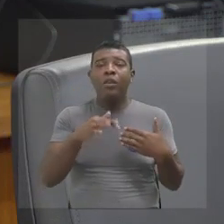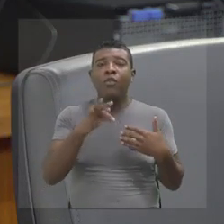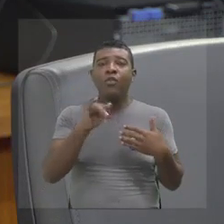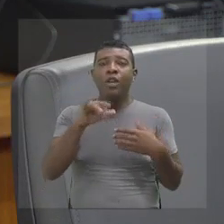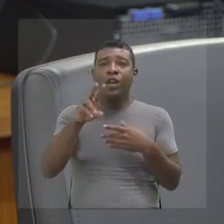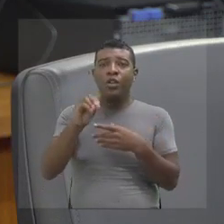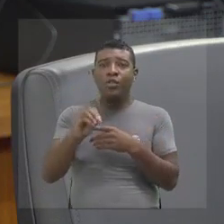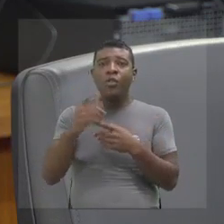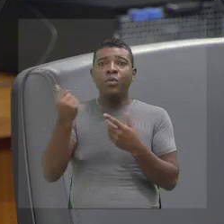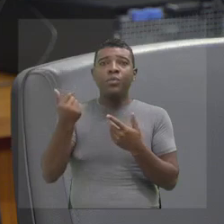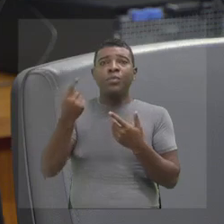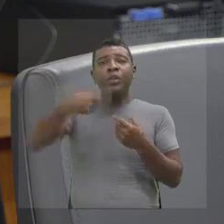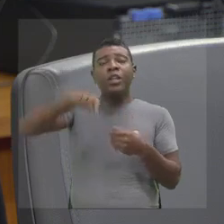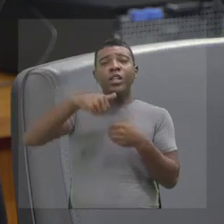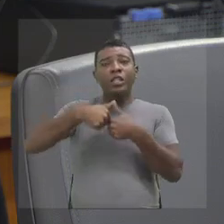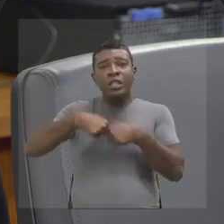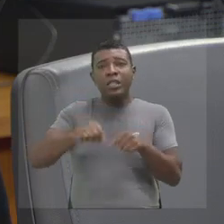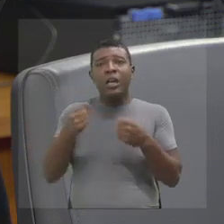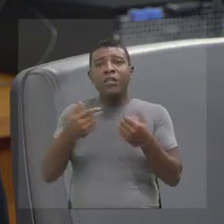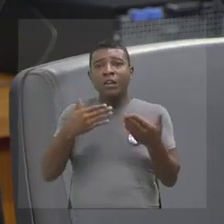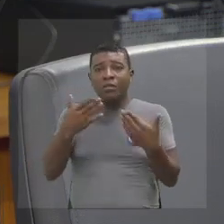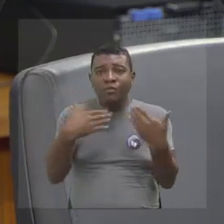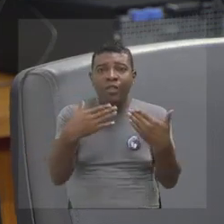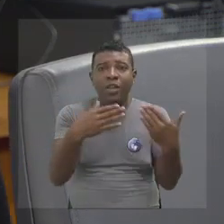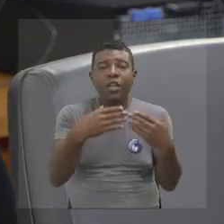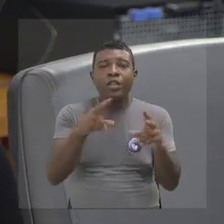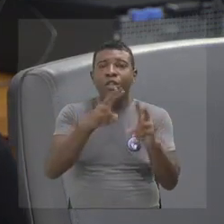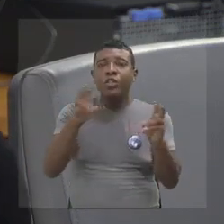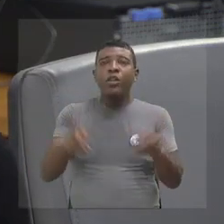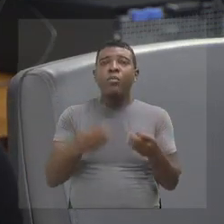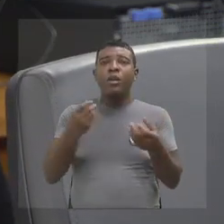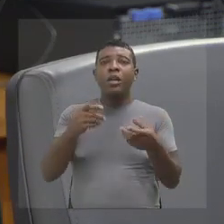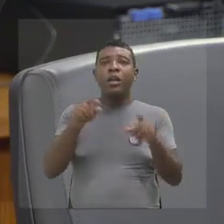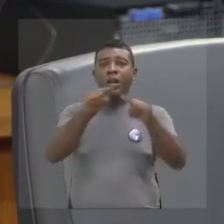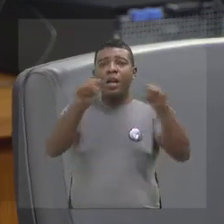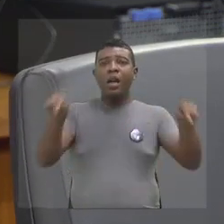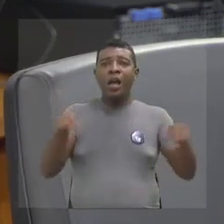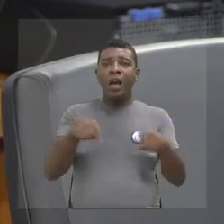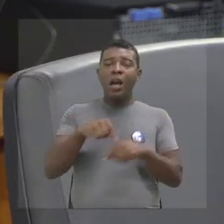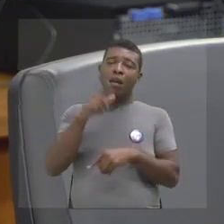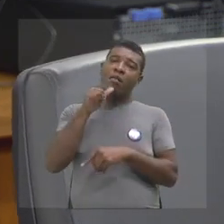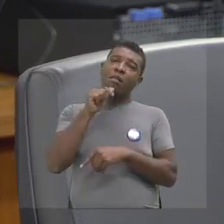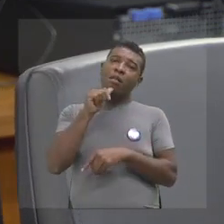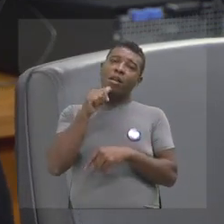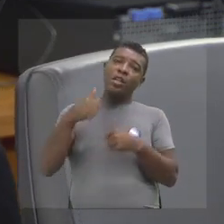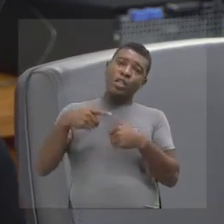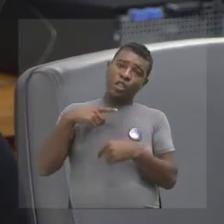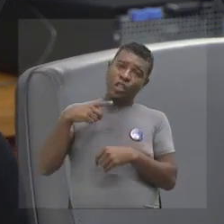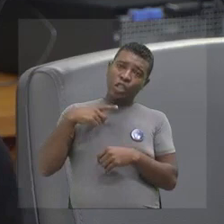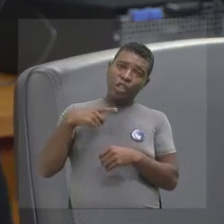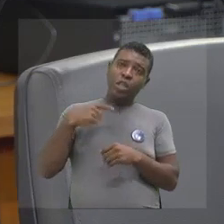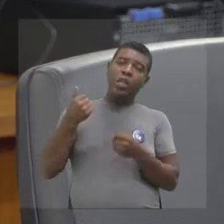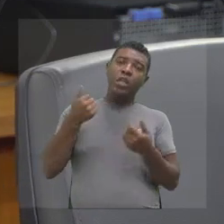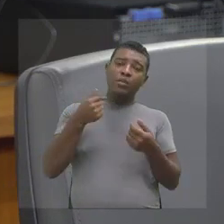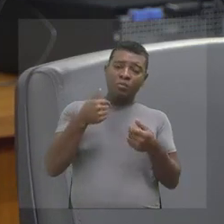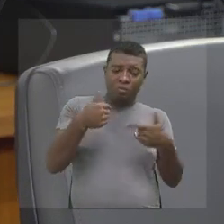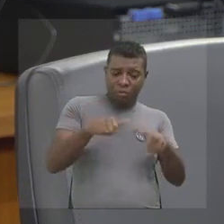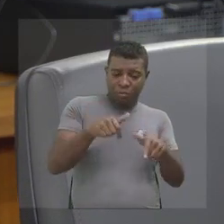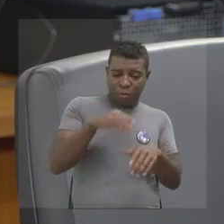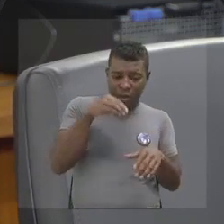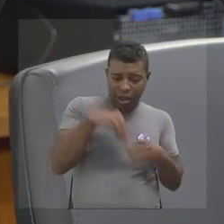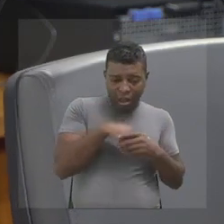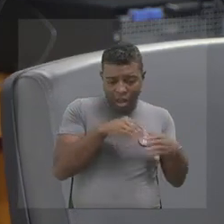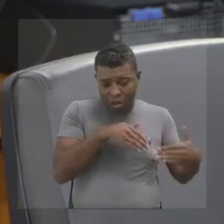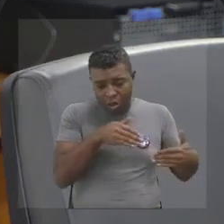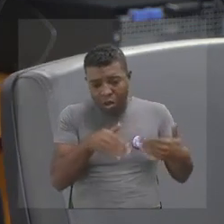no engano a gente fez uma grande discussão com os comitê de bacia hidrográfica a gente tinha pele tramitando aqui mas que não foi concluído por isso nós